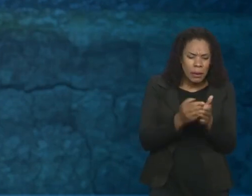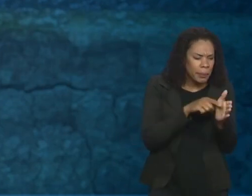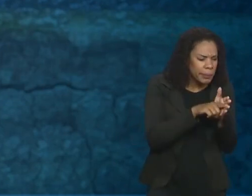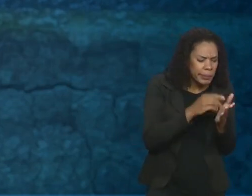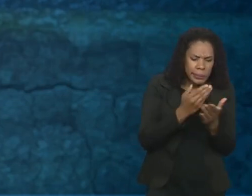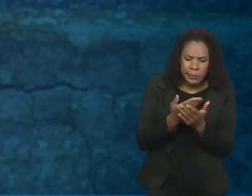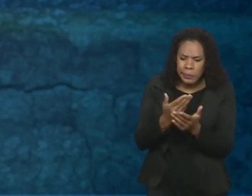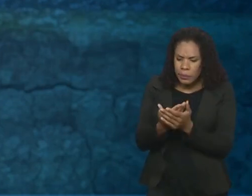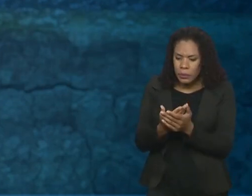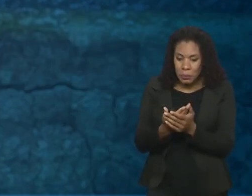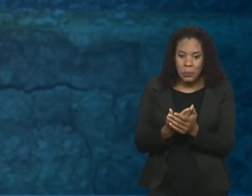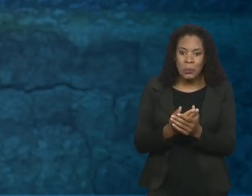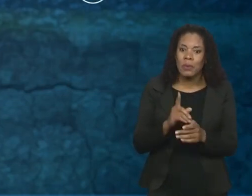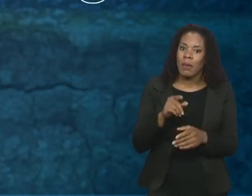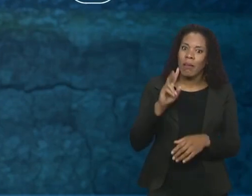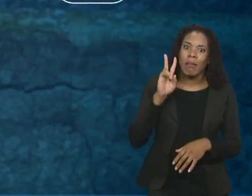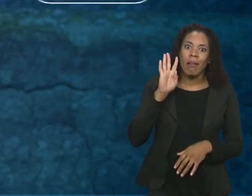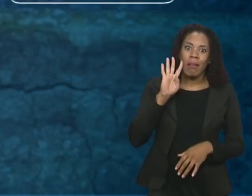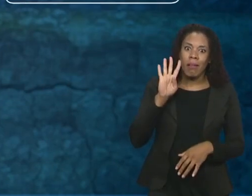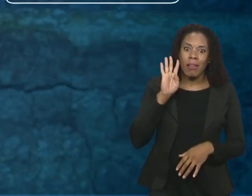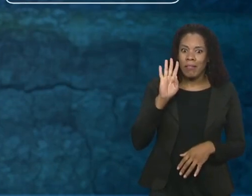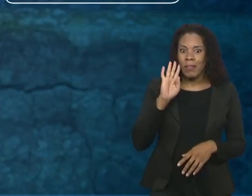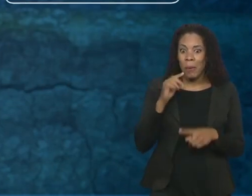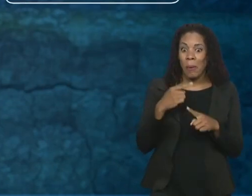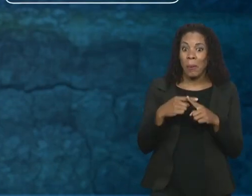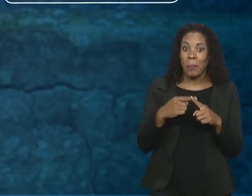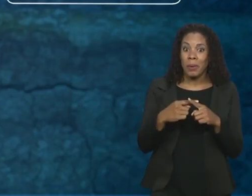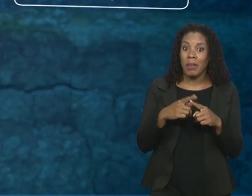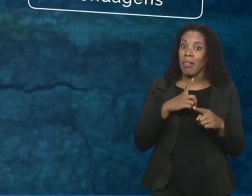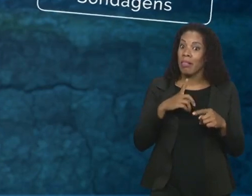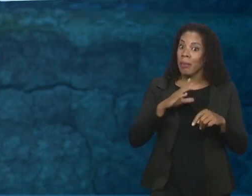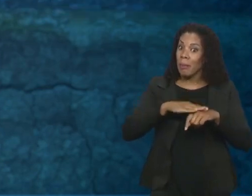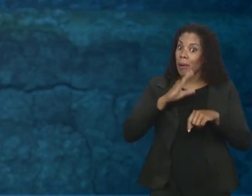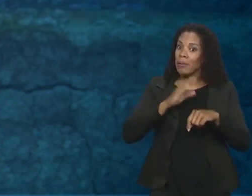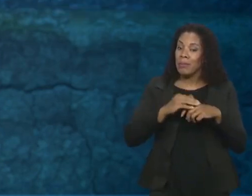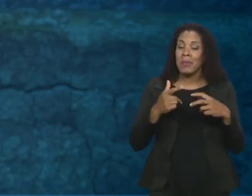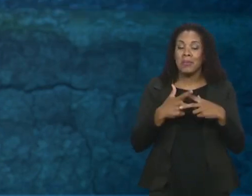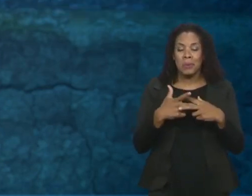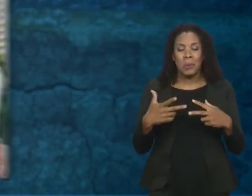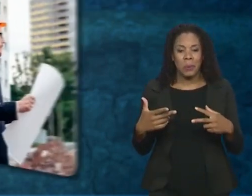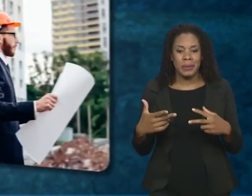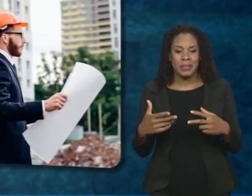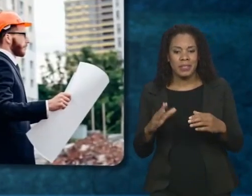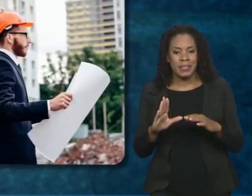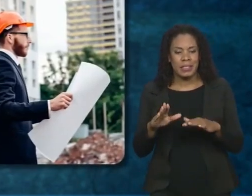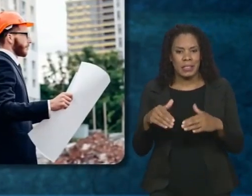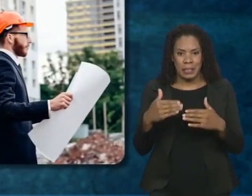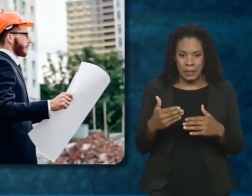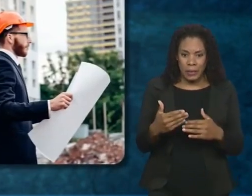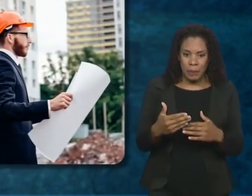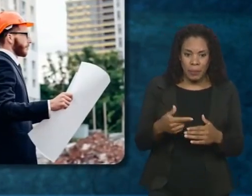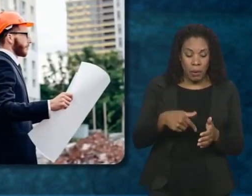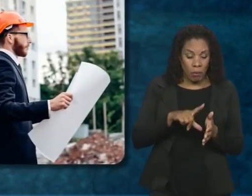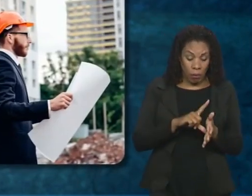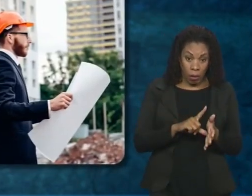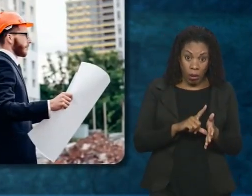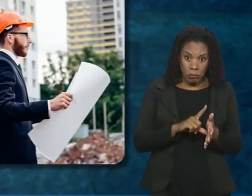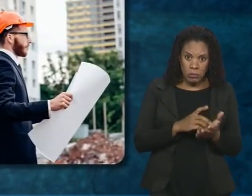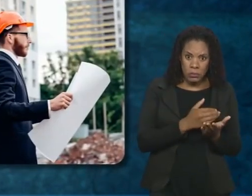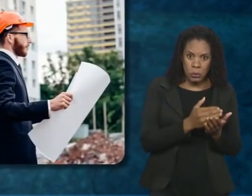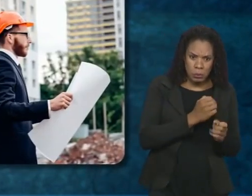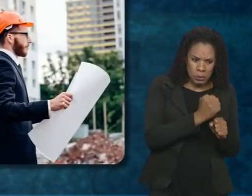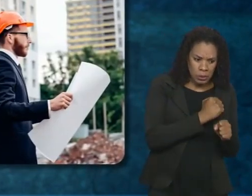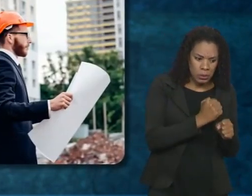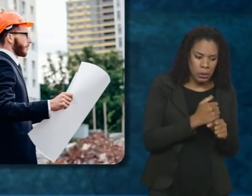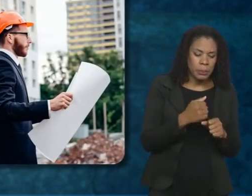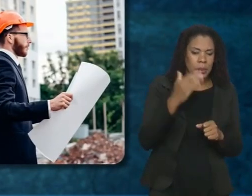poços, trincheiras e testemunhos de sondagens para testes preliminares. Ainda antes do início da obra, é essencial definir